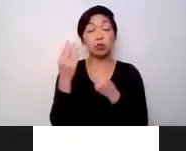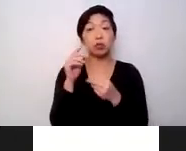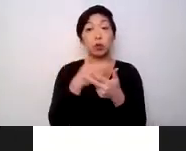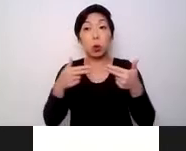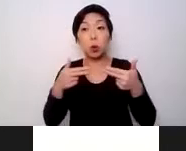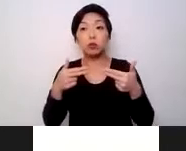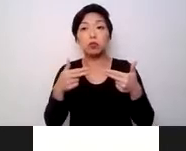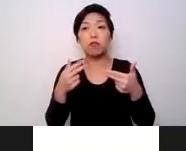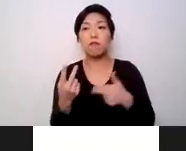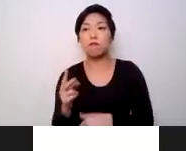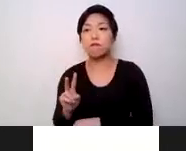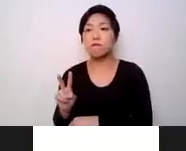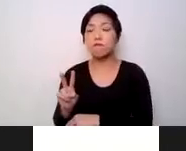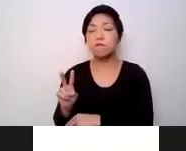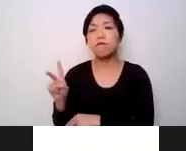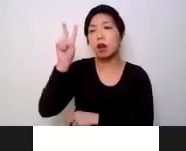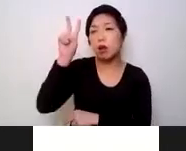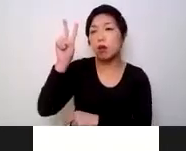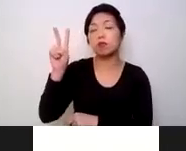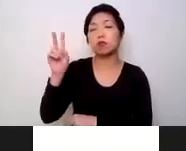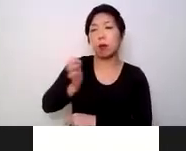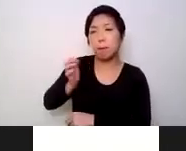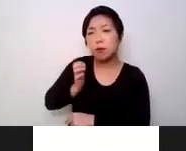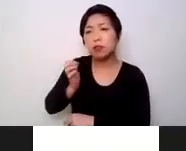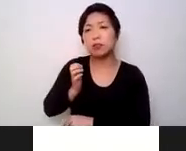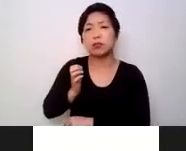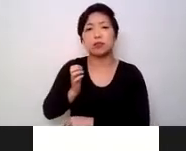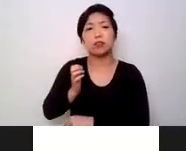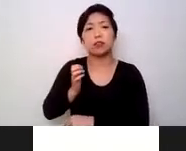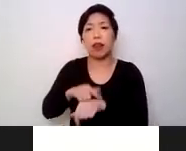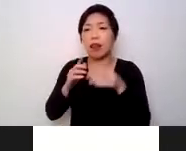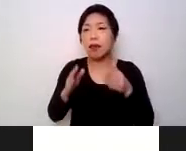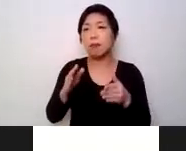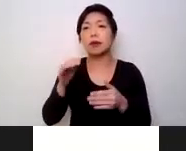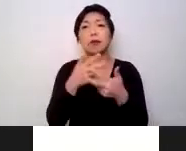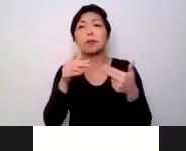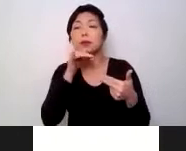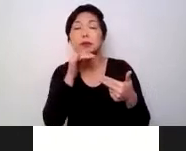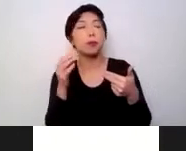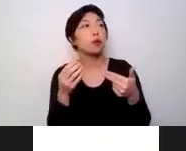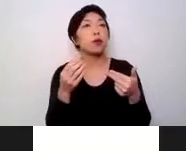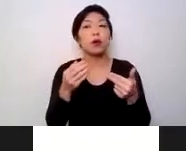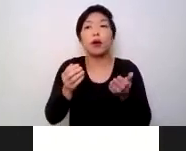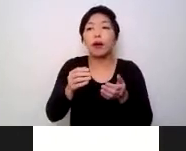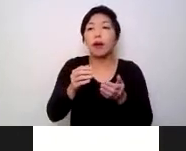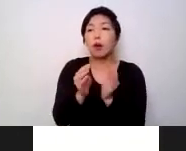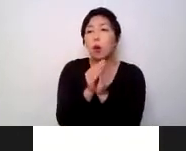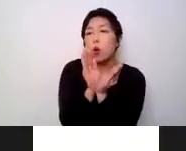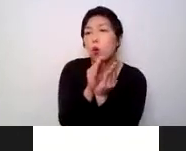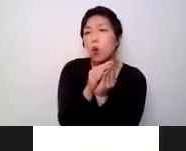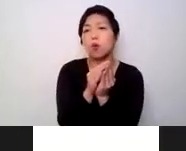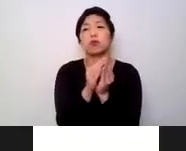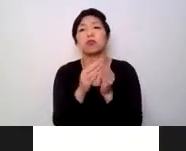inserir pedaços de concha de xícara ali na Casa do Chame Chame tinha até